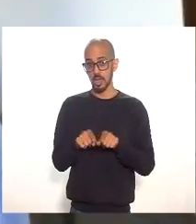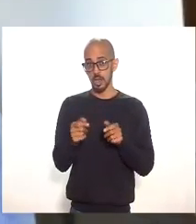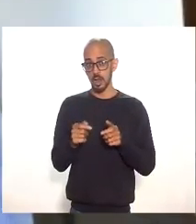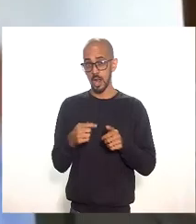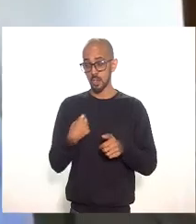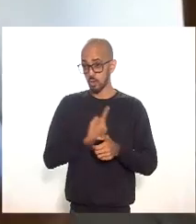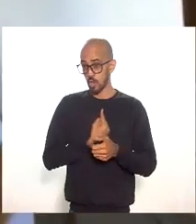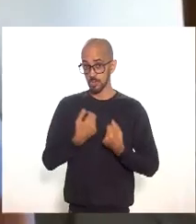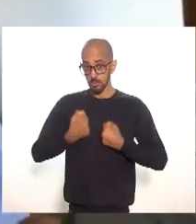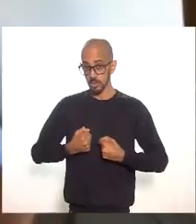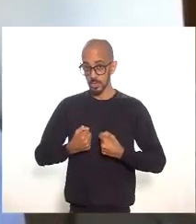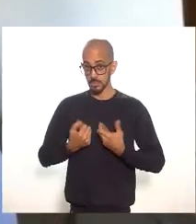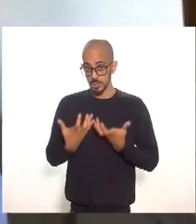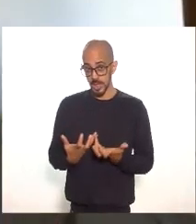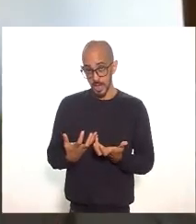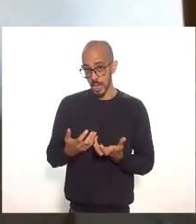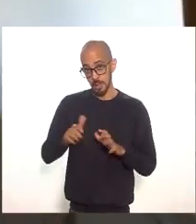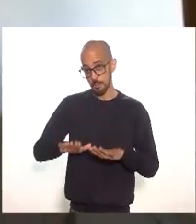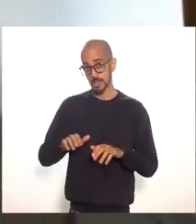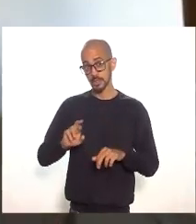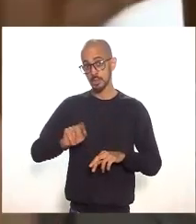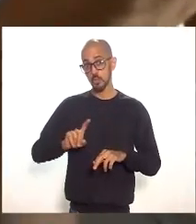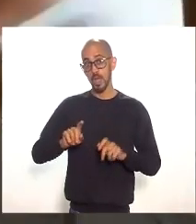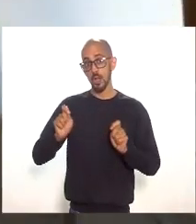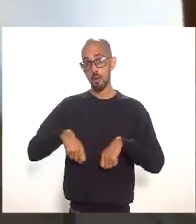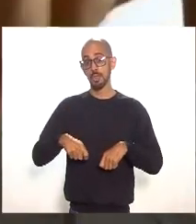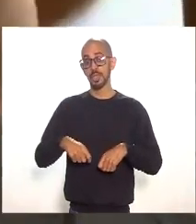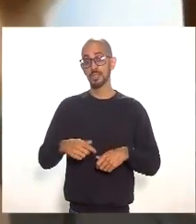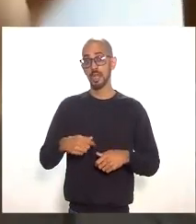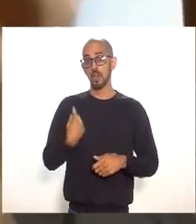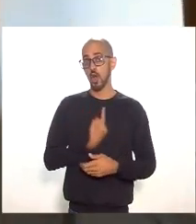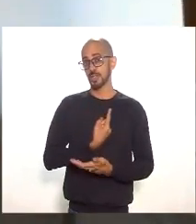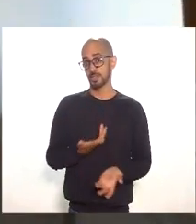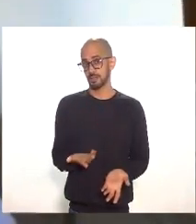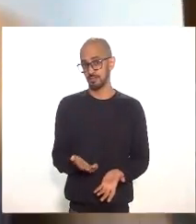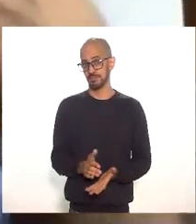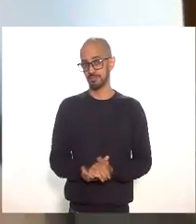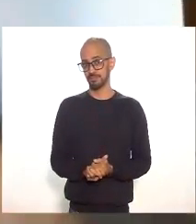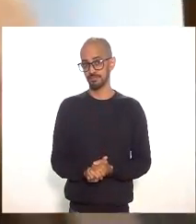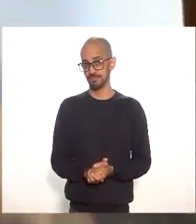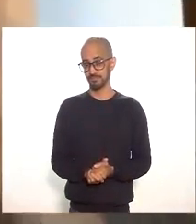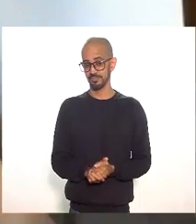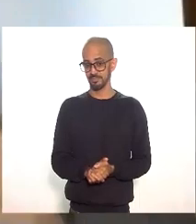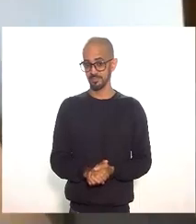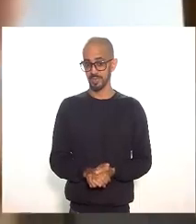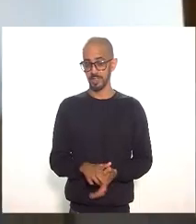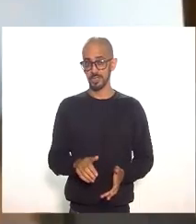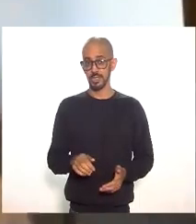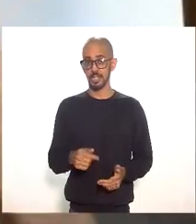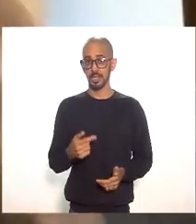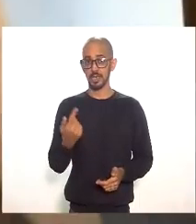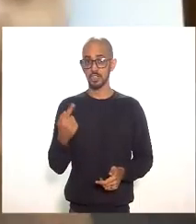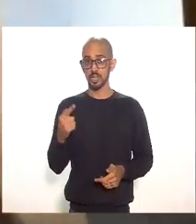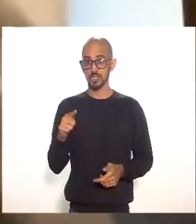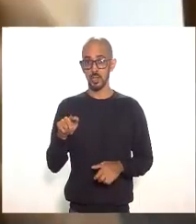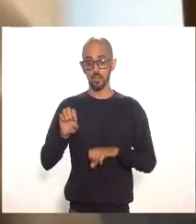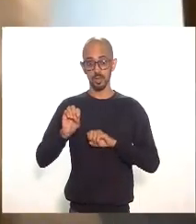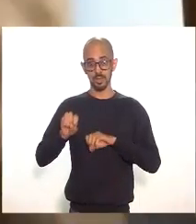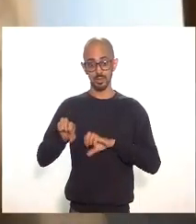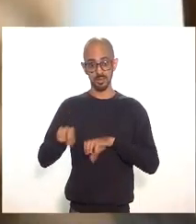nossa competência. A nossa competência estaria ligada à gestão da educação a nível